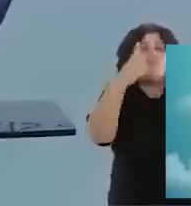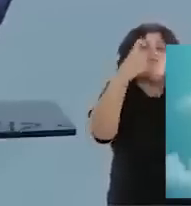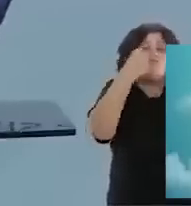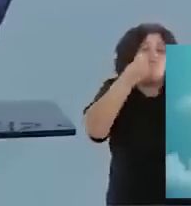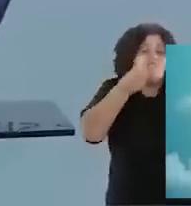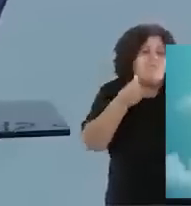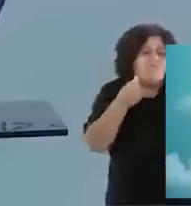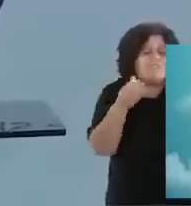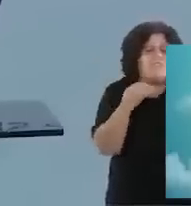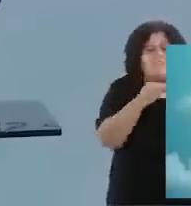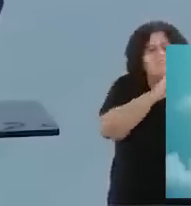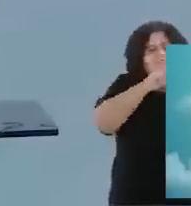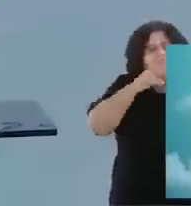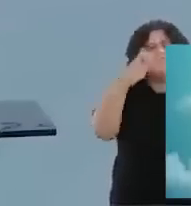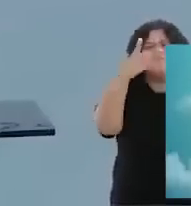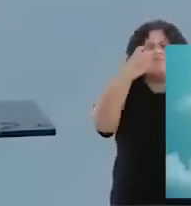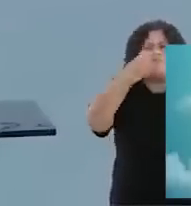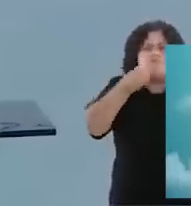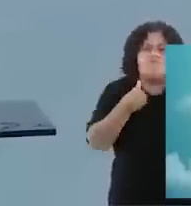verso 16.